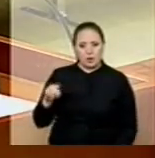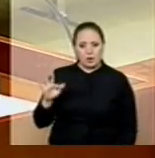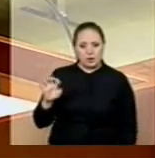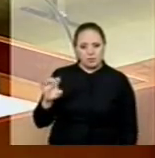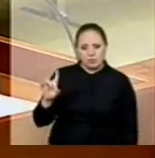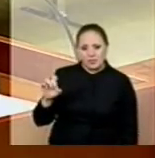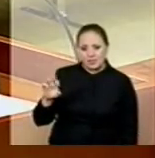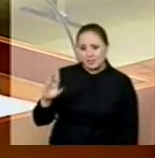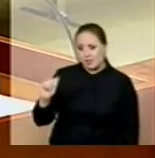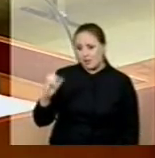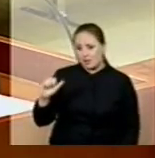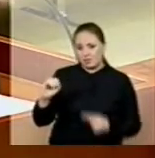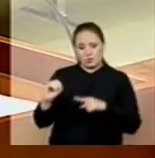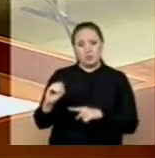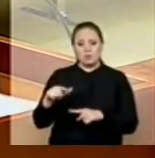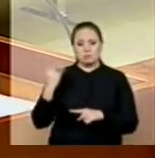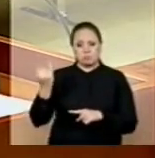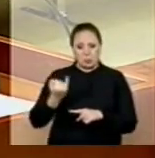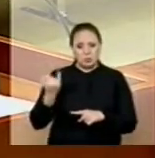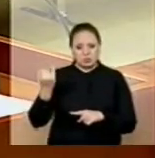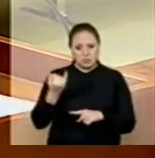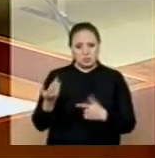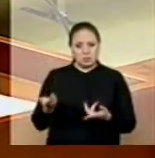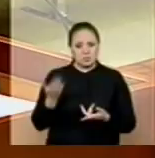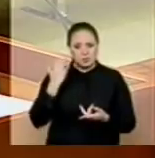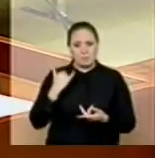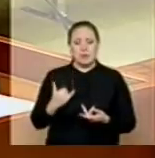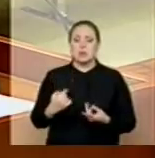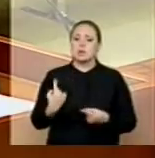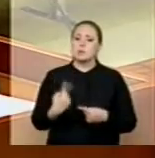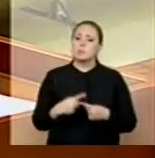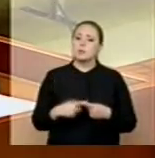significa muito nesse assunto, nessa matéria de hoje. Porque